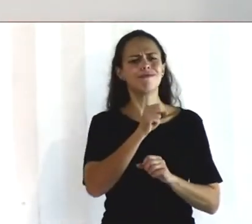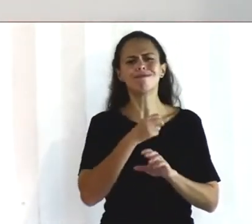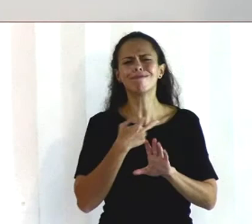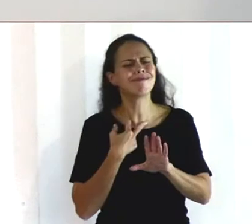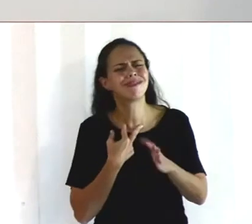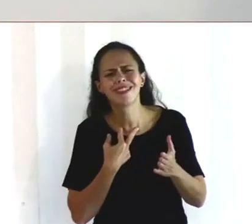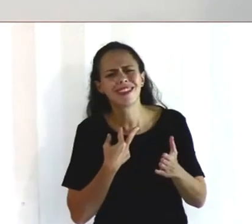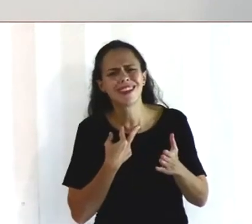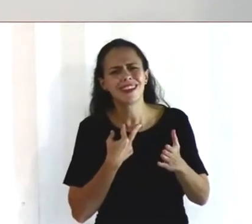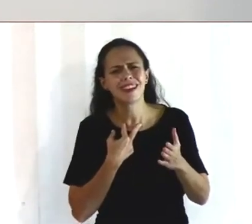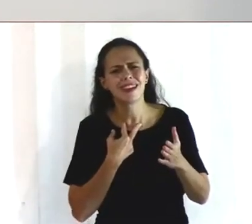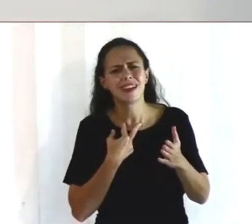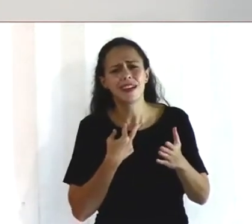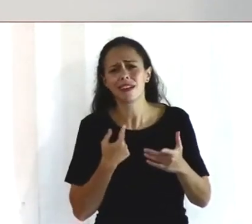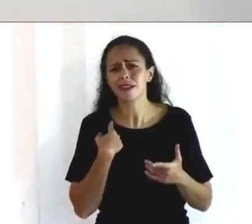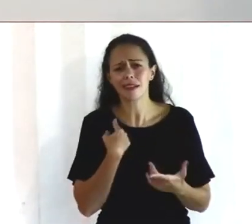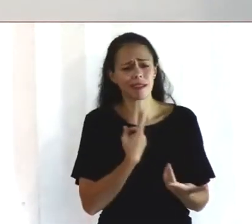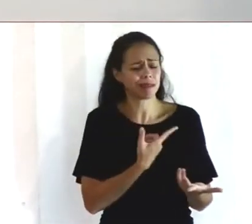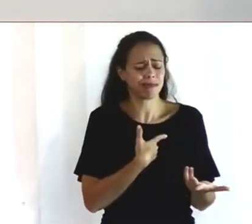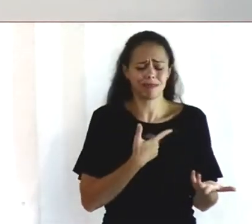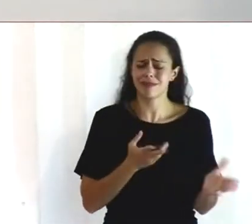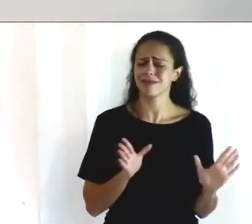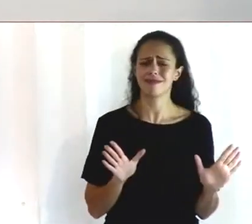não creio que nós tenhamos essa força.